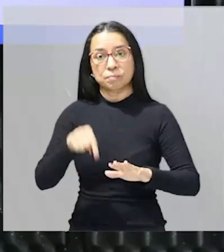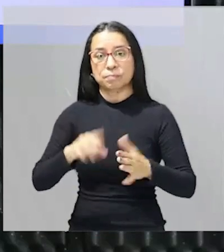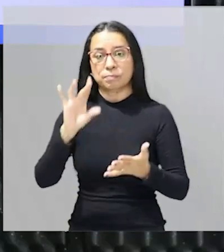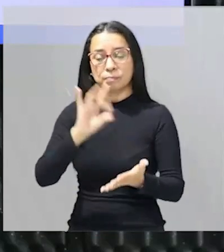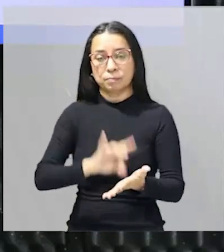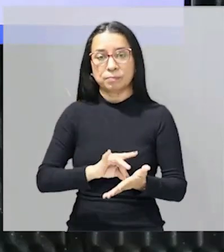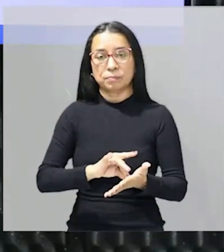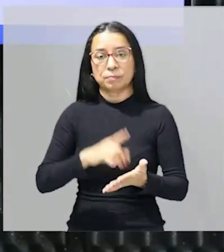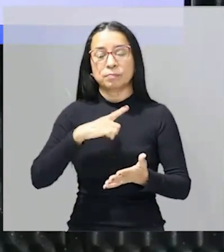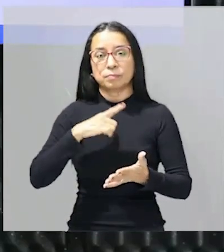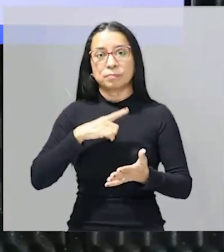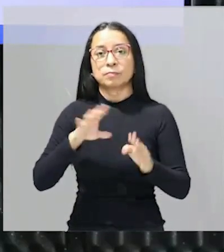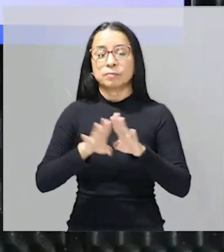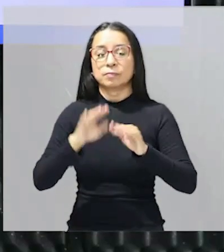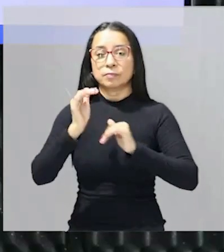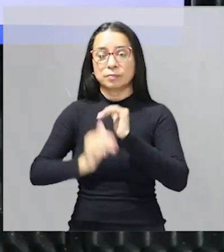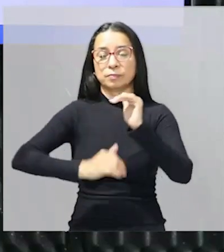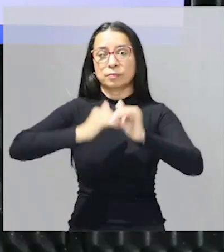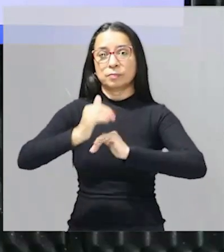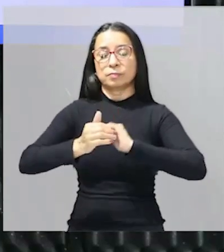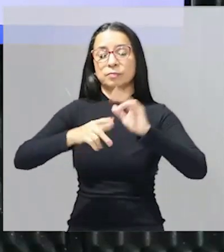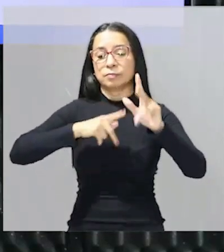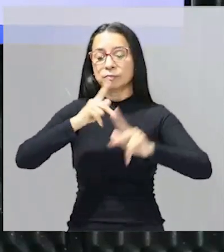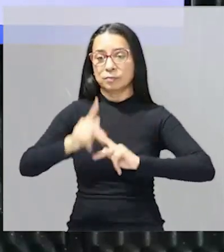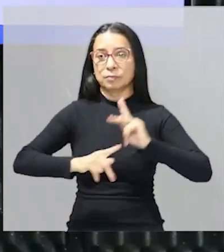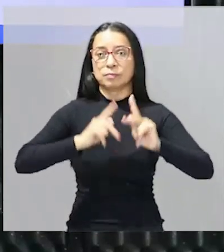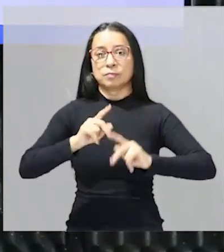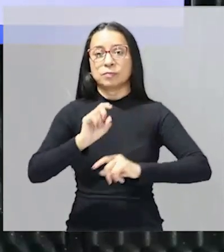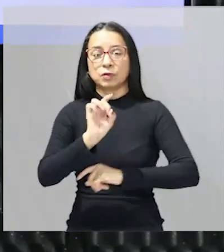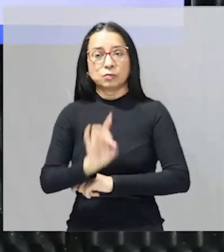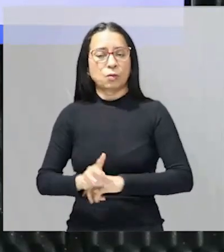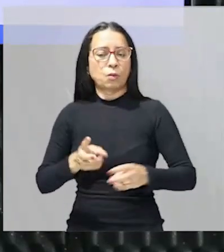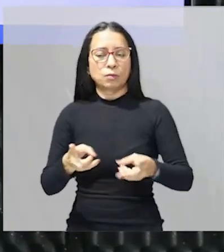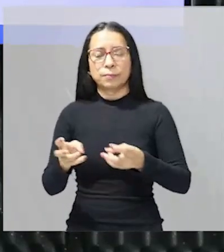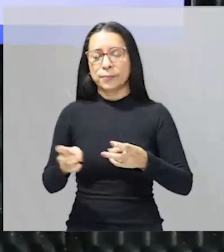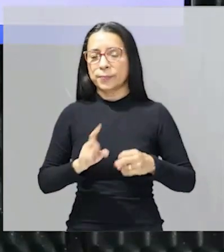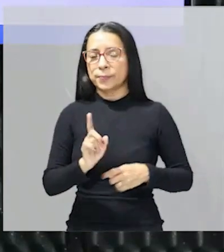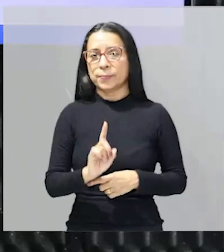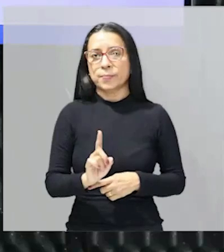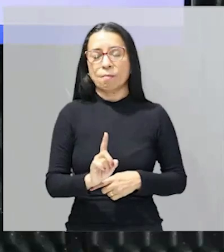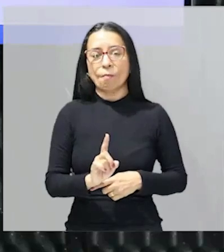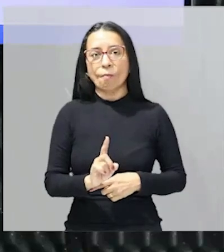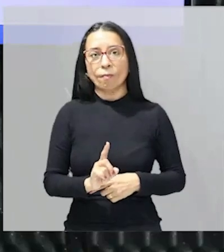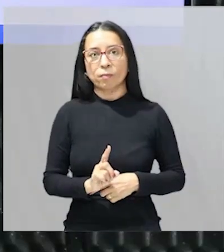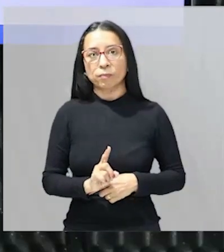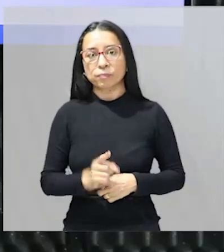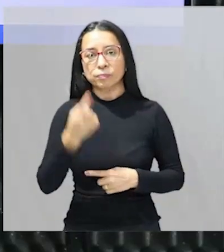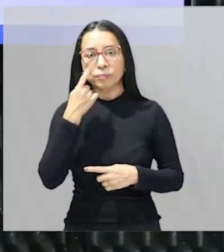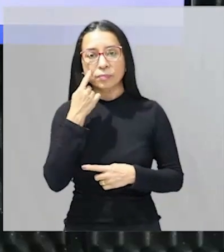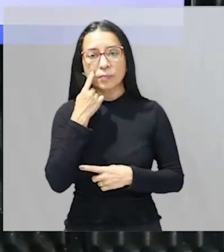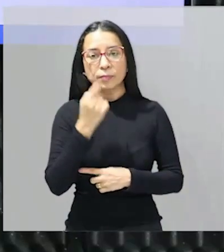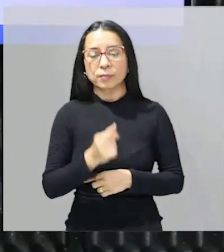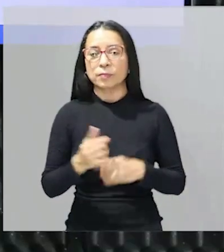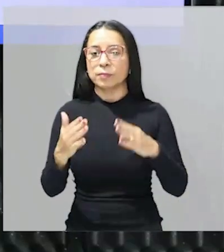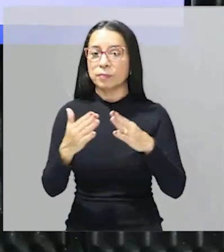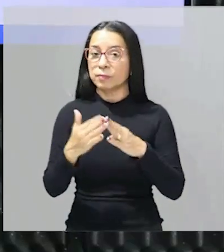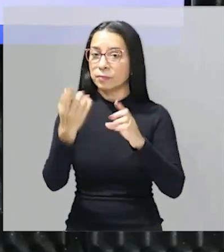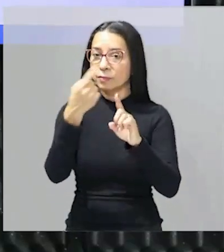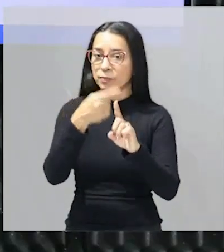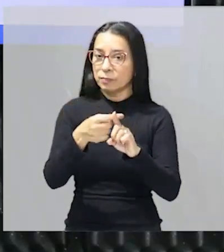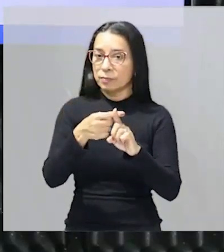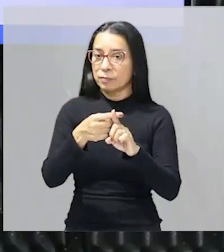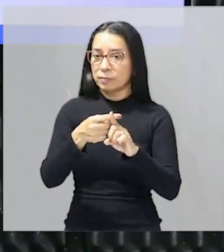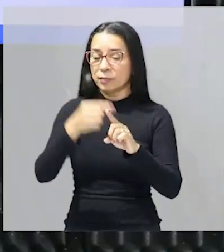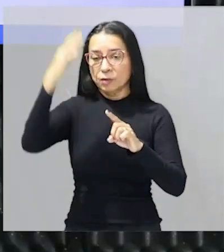colonização, eu terei um processo de povoamento, e não só de exploração. Olha só, a Catedral do México